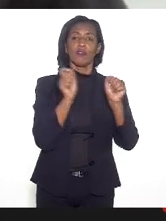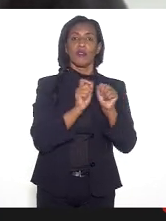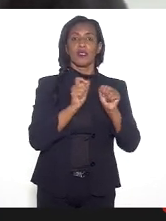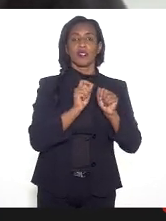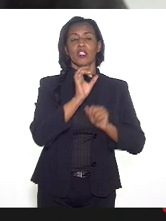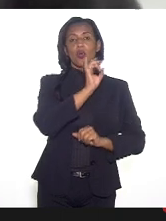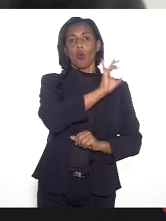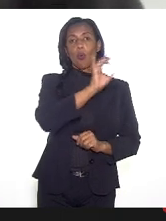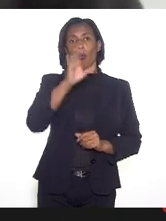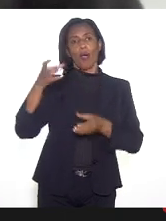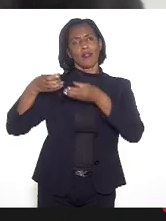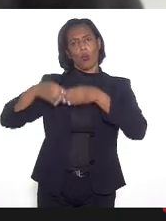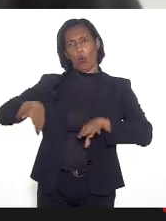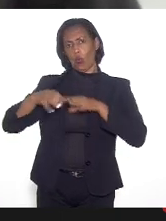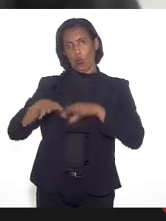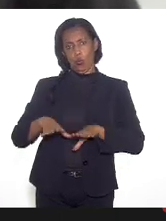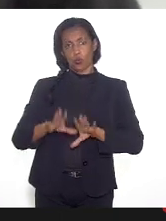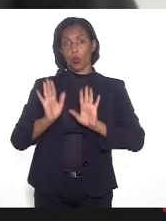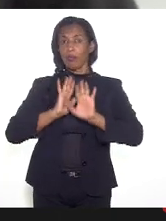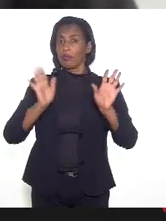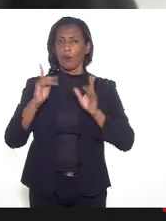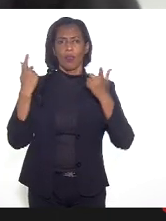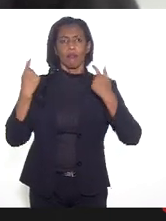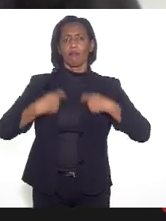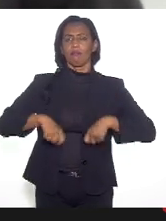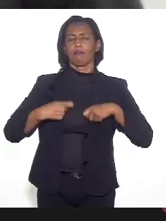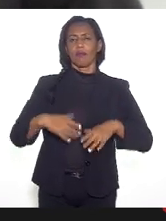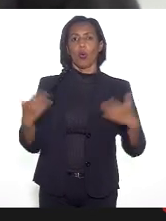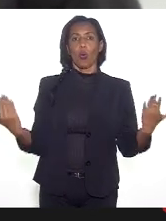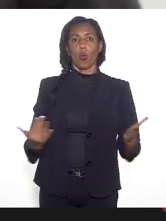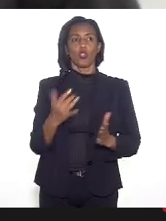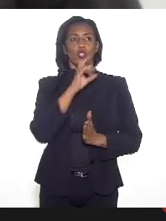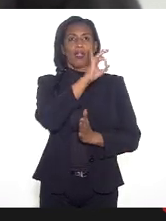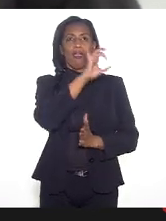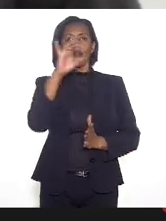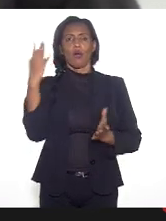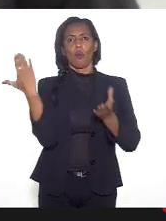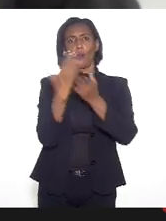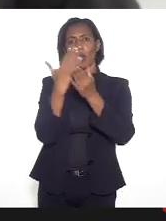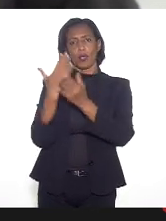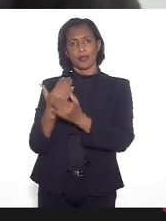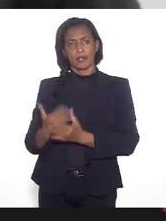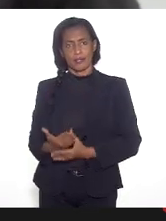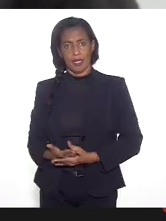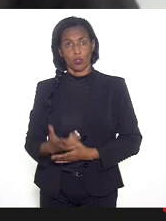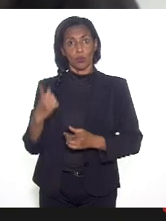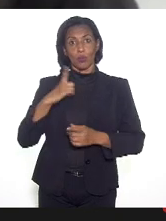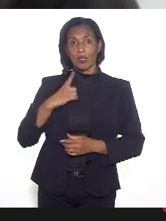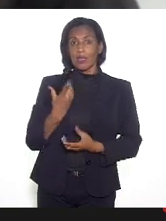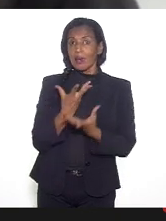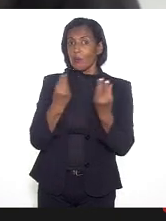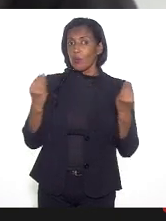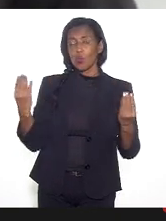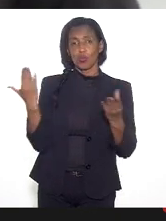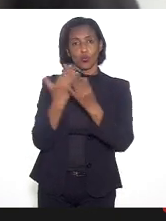Então, não faz necessário a gente dizer cada processo especificamente, porque há inúmeros processos sobre esses diferentes